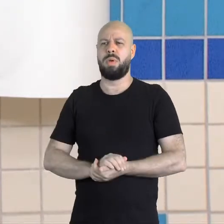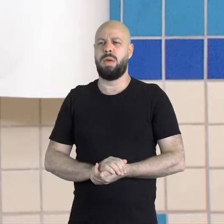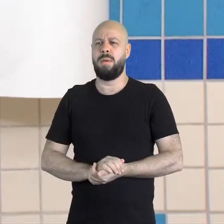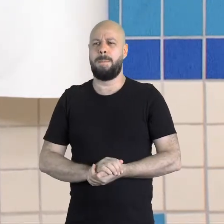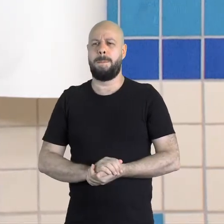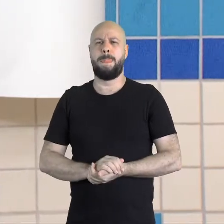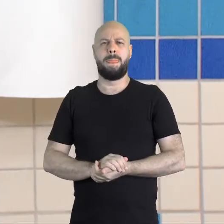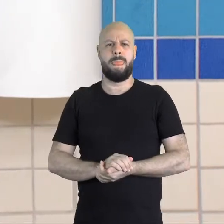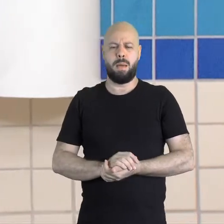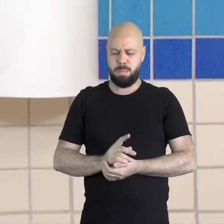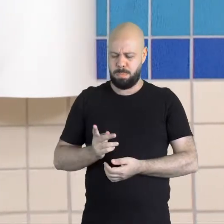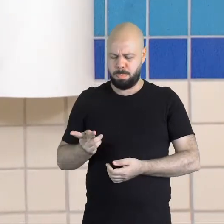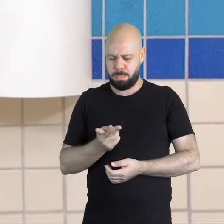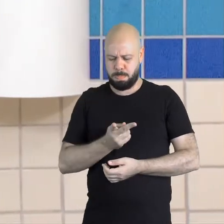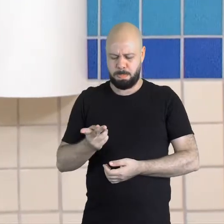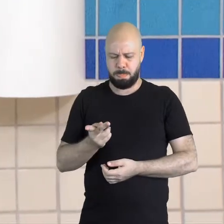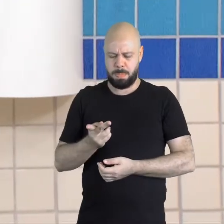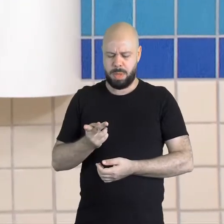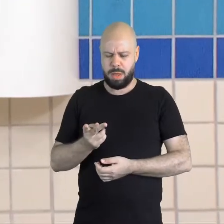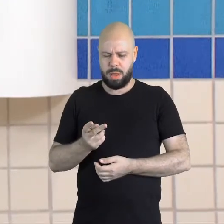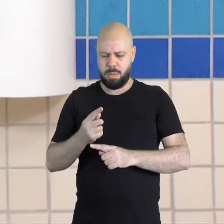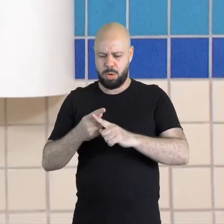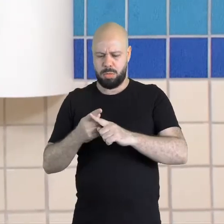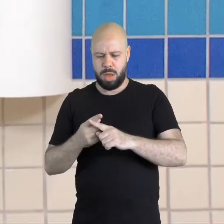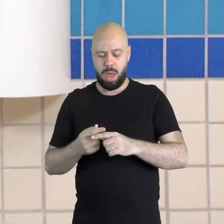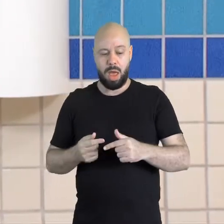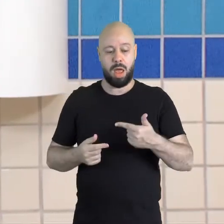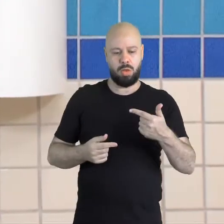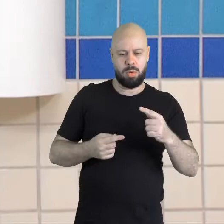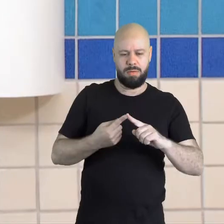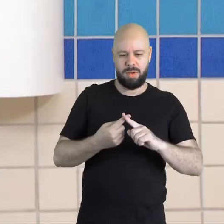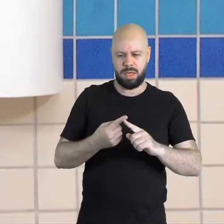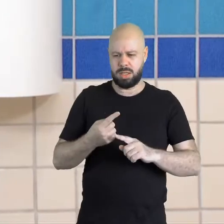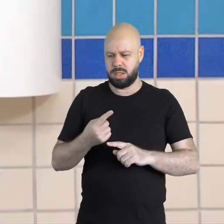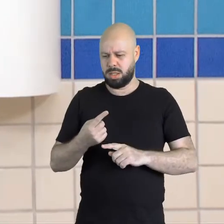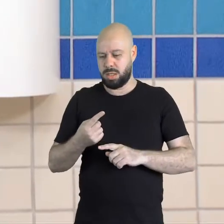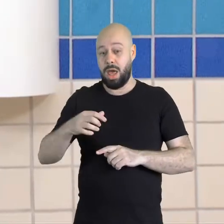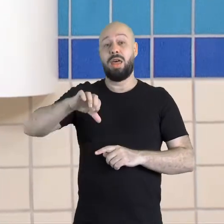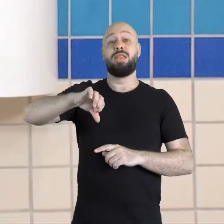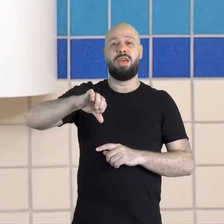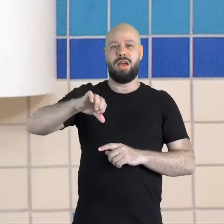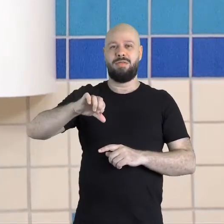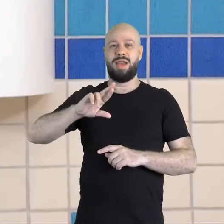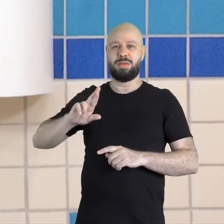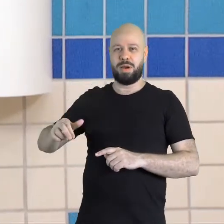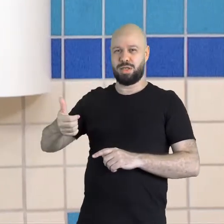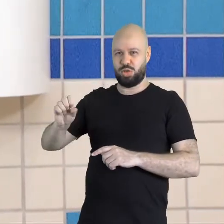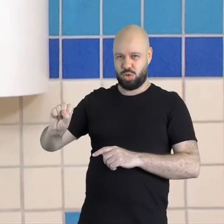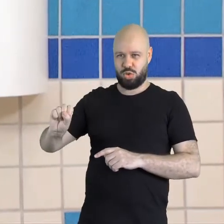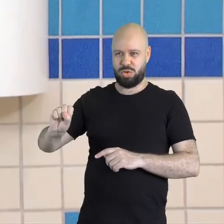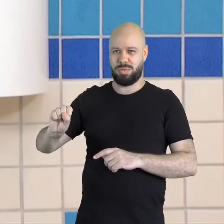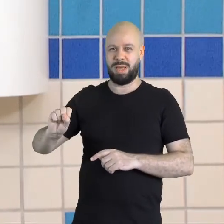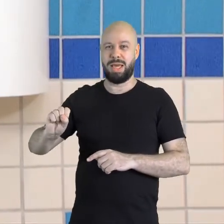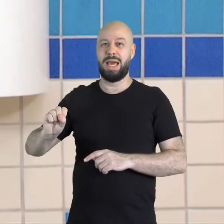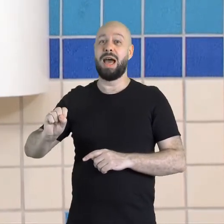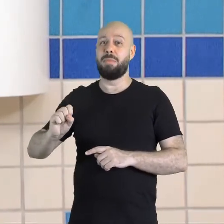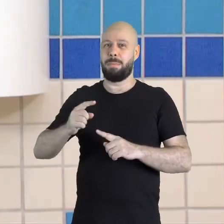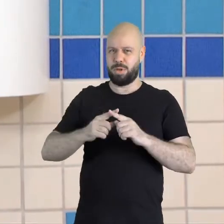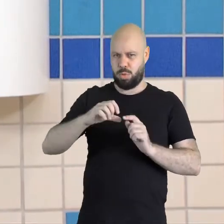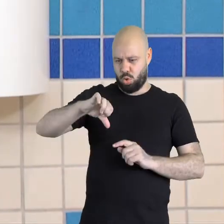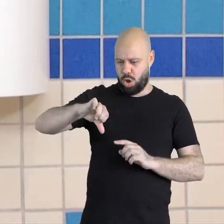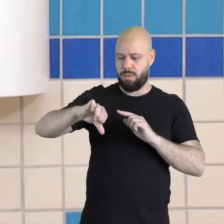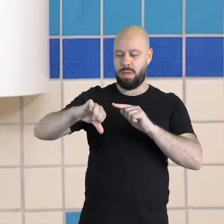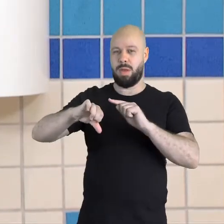para dar 18? 9. 2 vezes 9, 18. Se eu multiplico o denominador por 9,